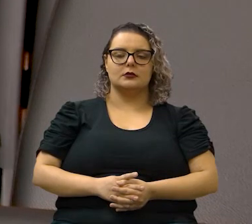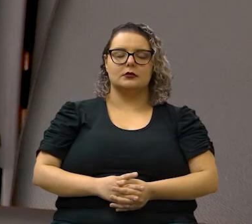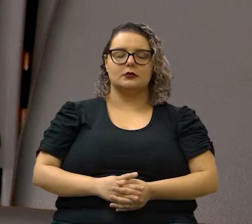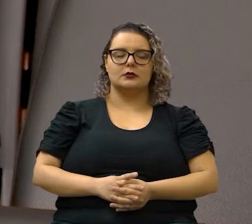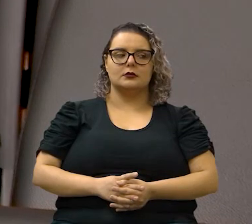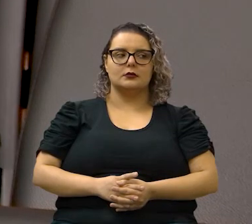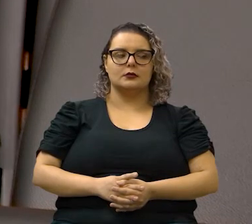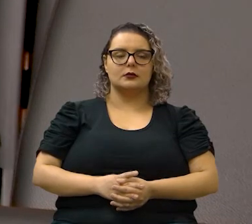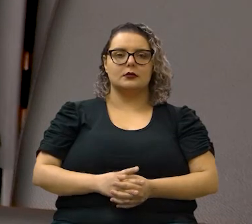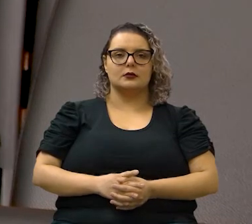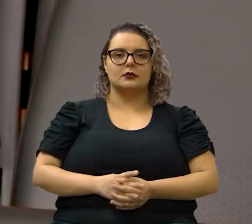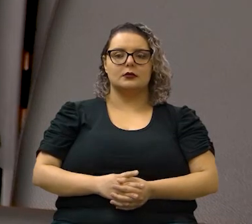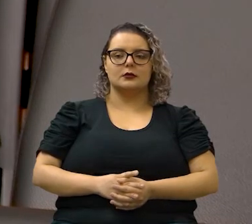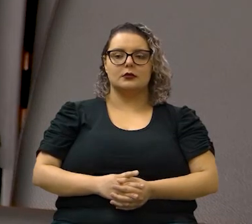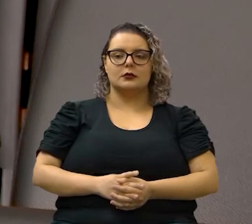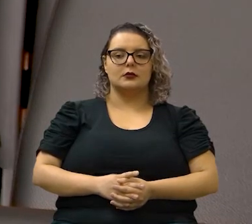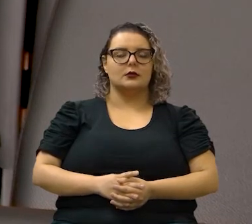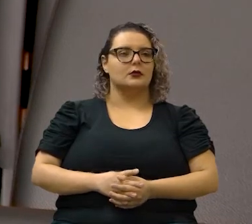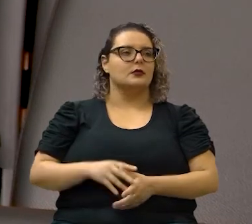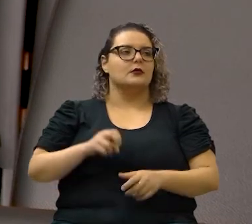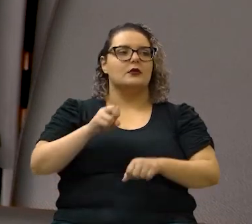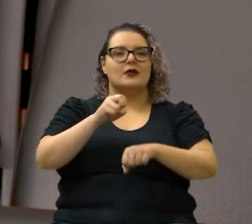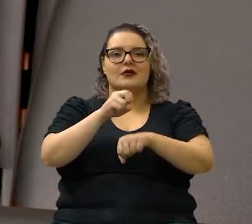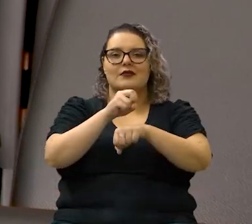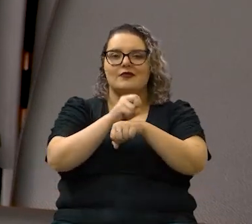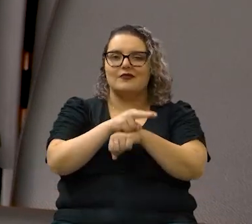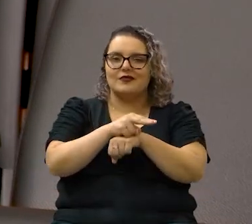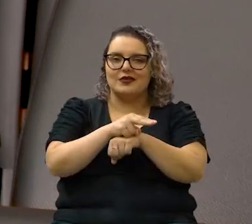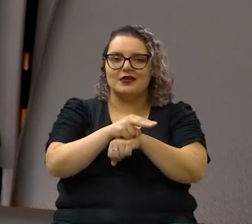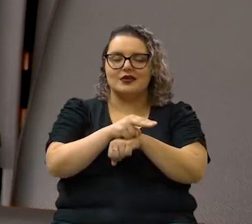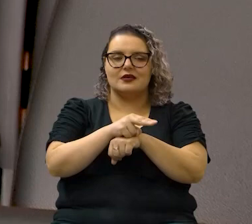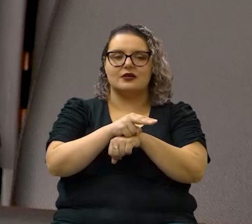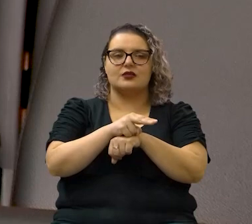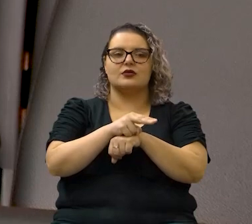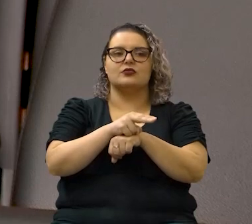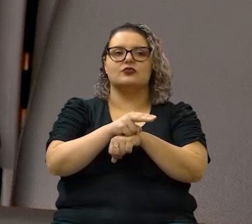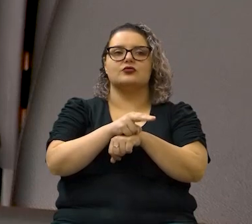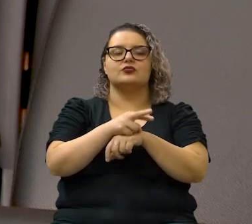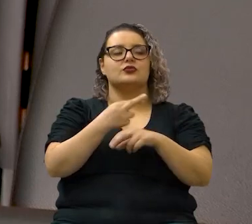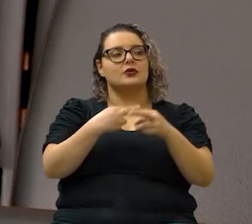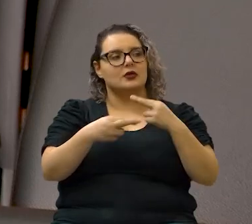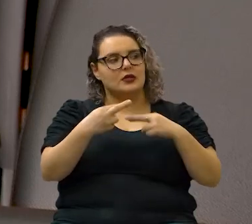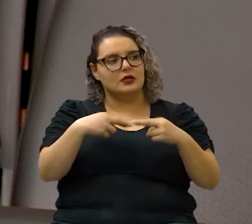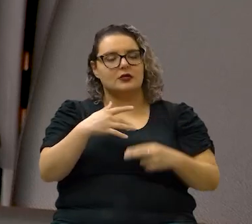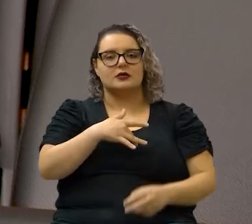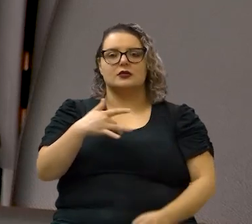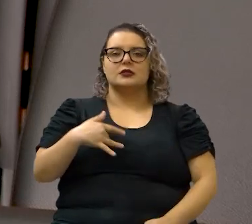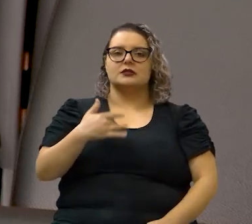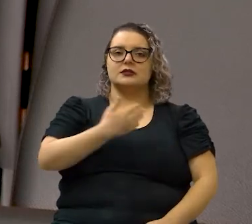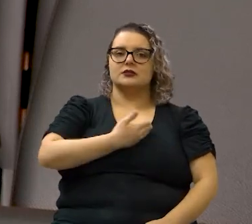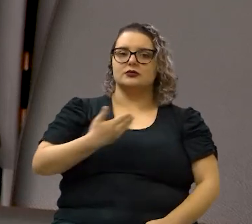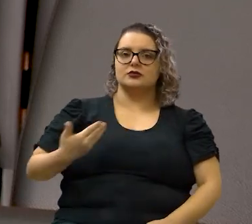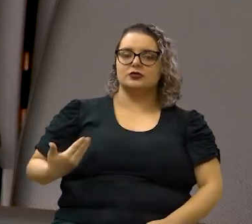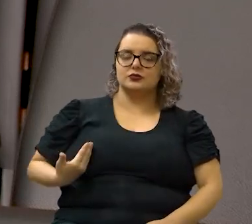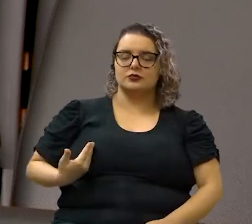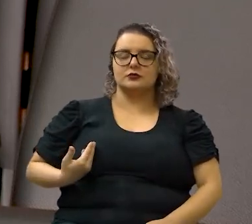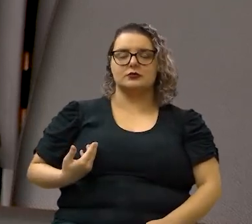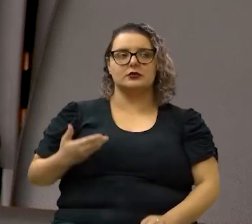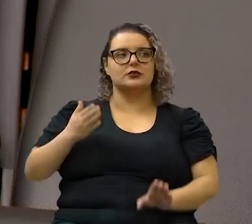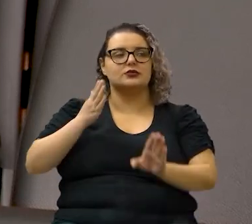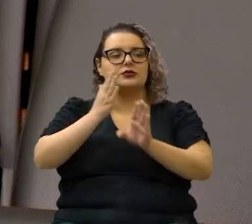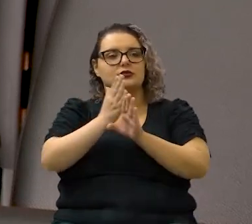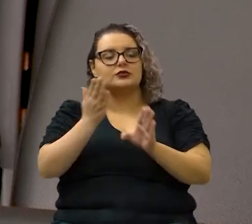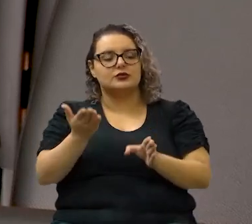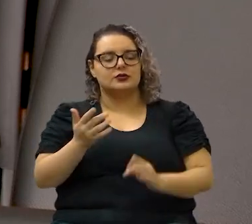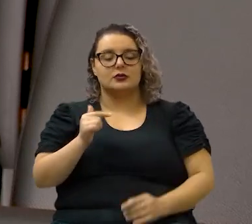principalmente a identificação de vírus vinculados à questão da saúde pública,